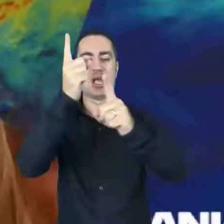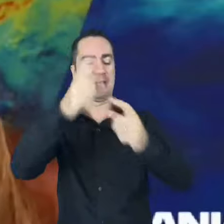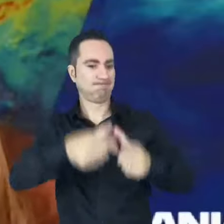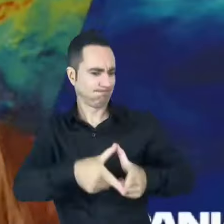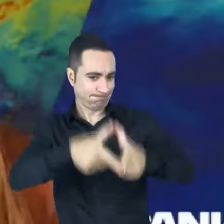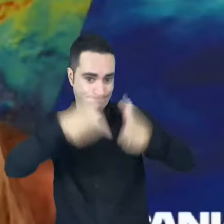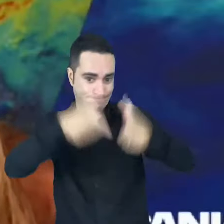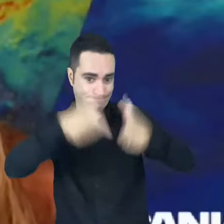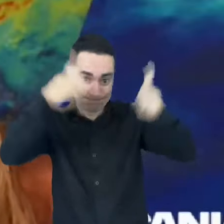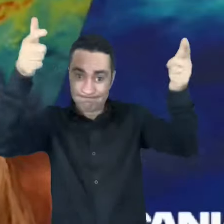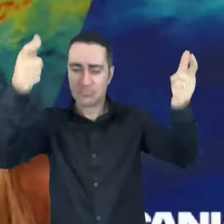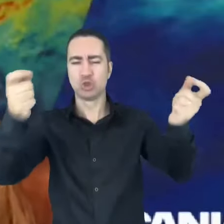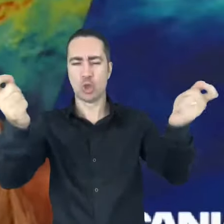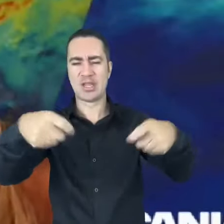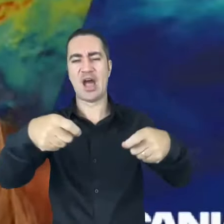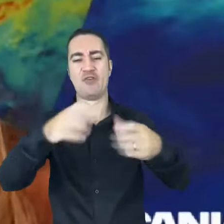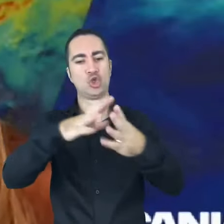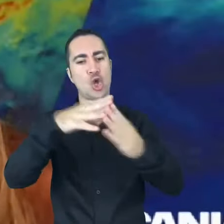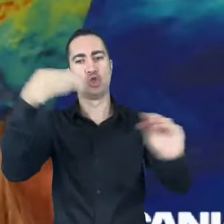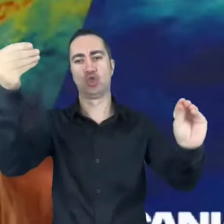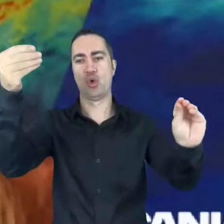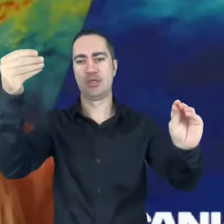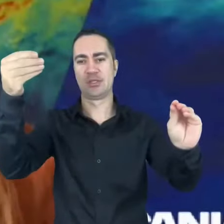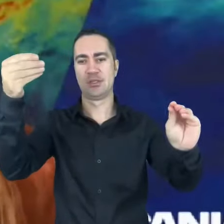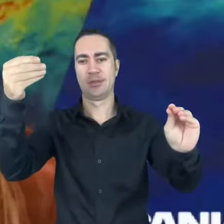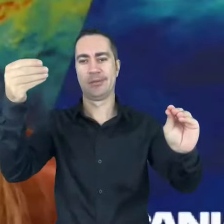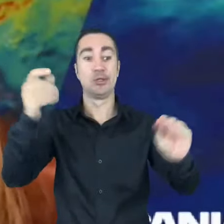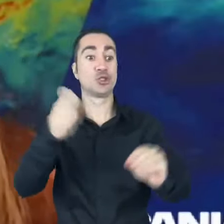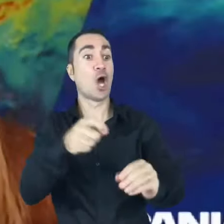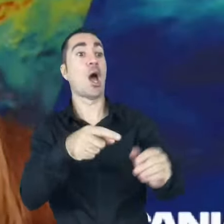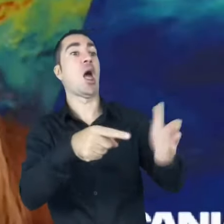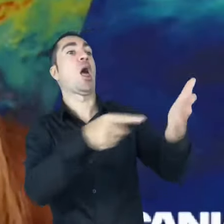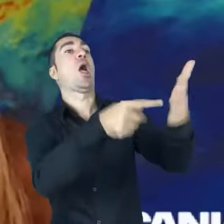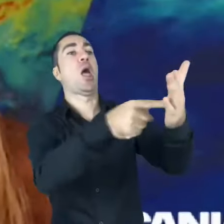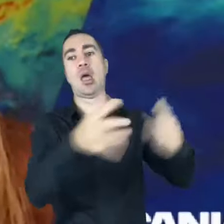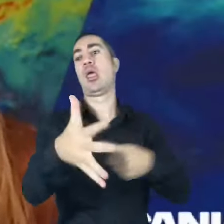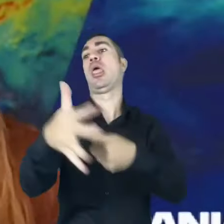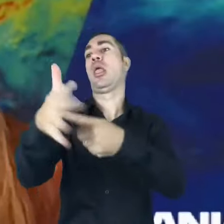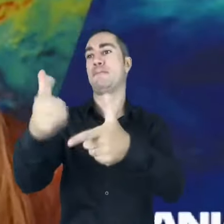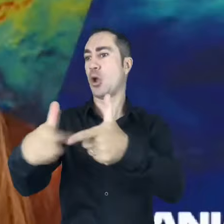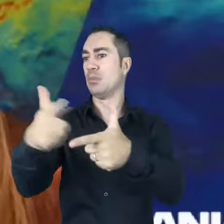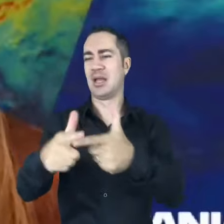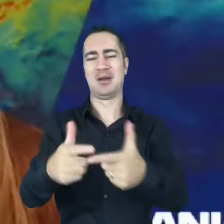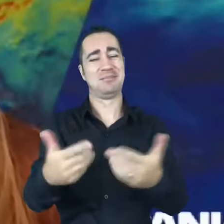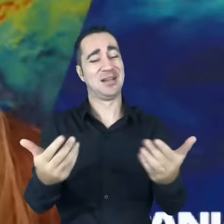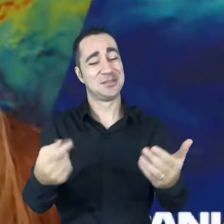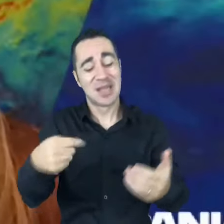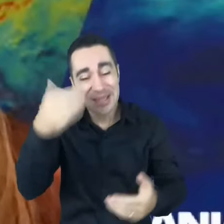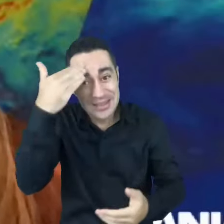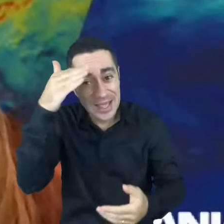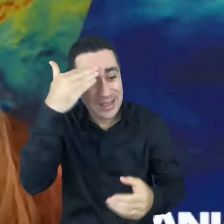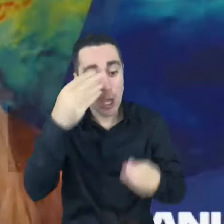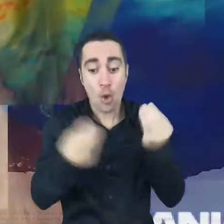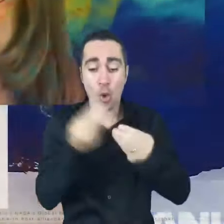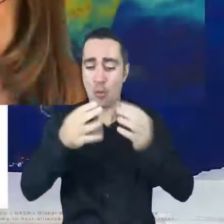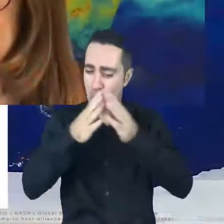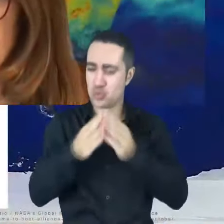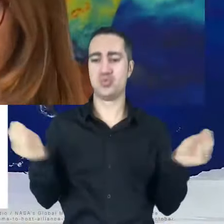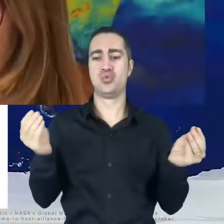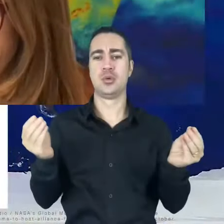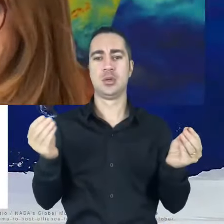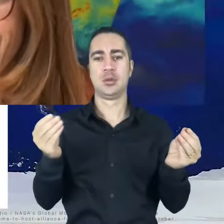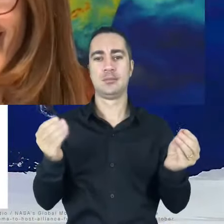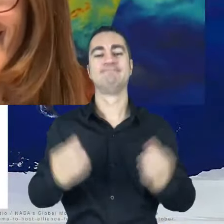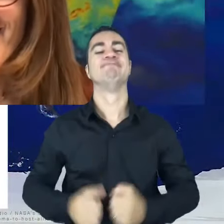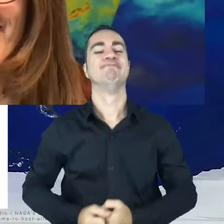não é suficiente só apontar o problema. Temos que entender como vamos sair desses problemas.